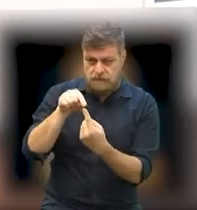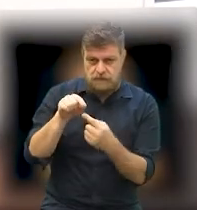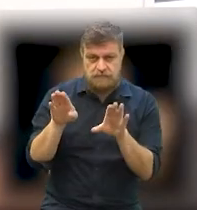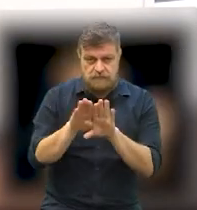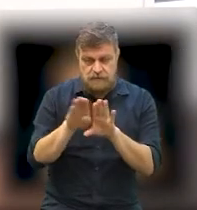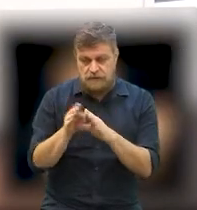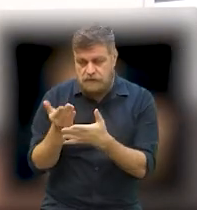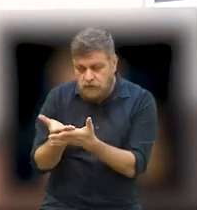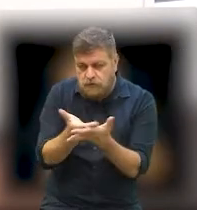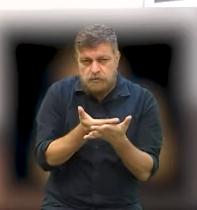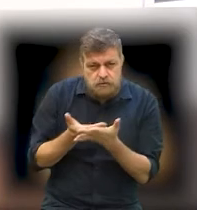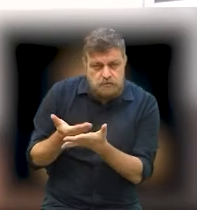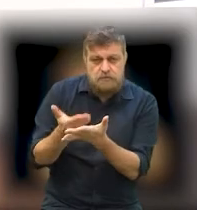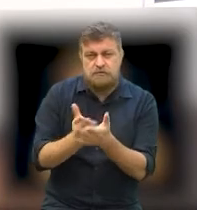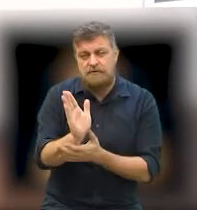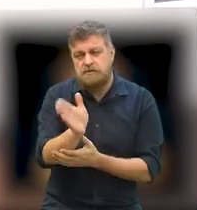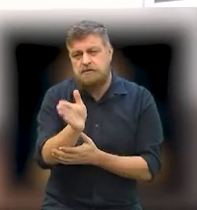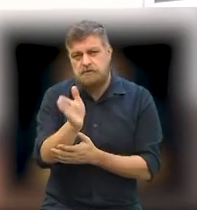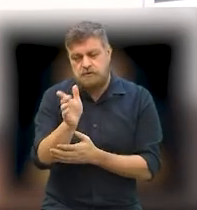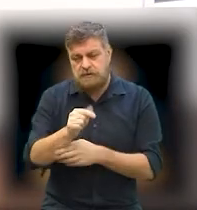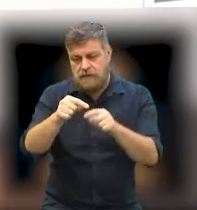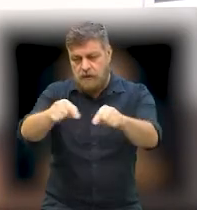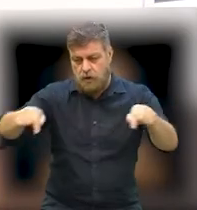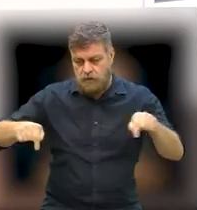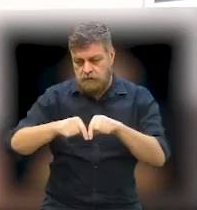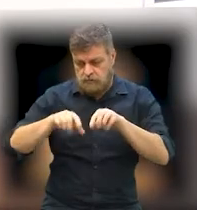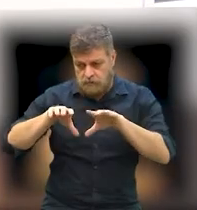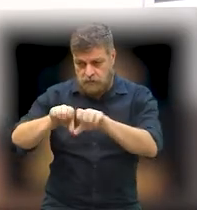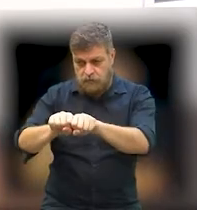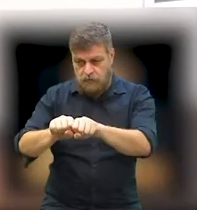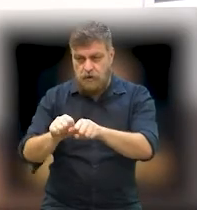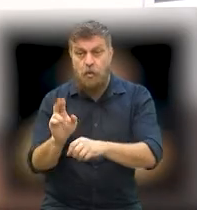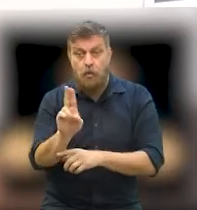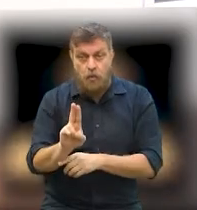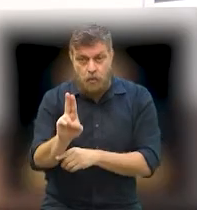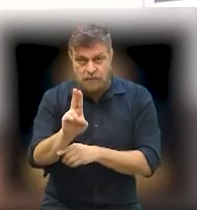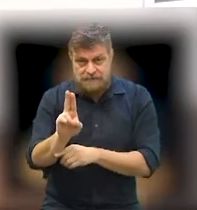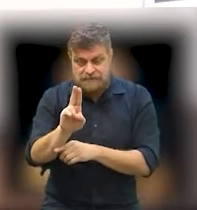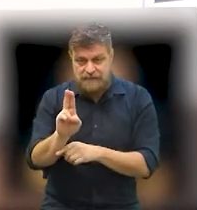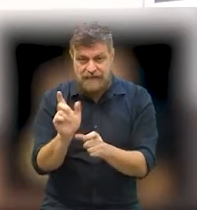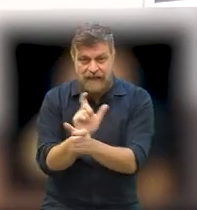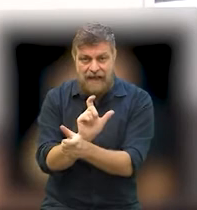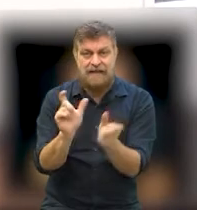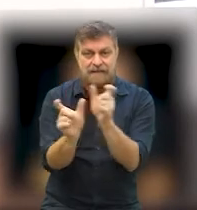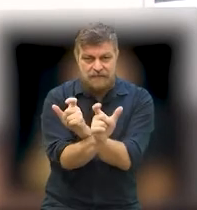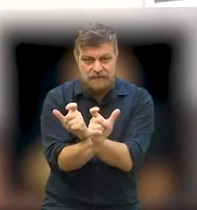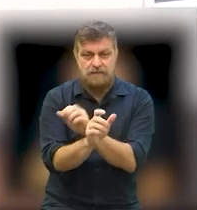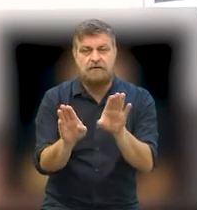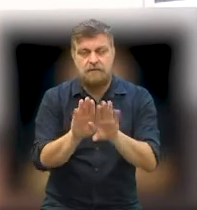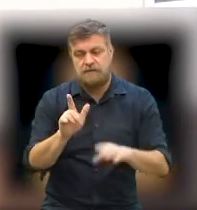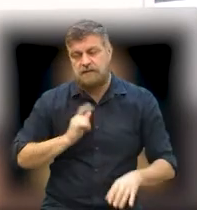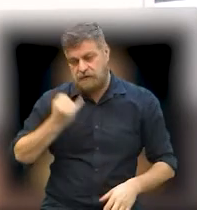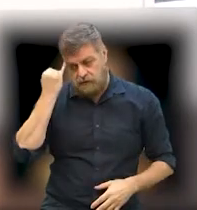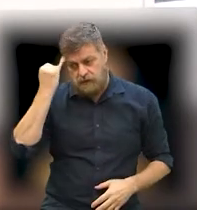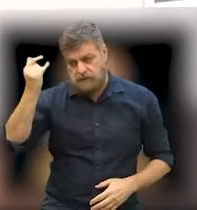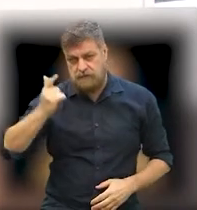vem nessa linha, além dos estudos que foram feitos de uso e ocupação do solo, né, da possibilidade de fazer essa alteração, também